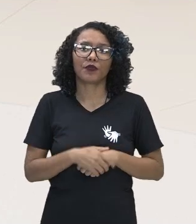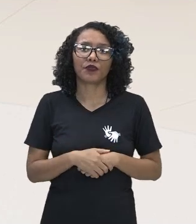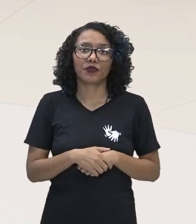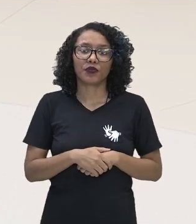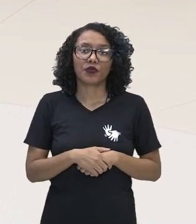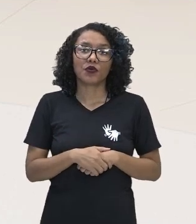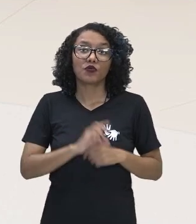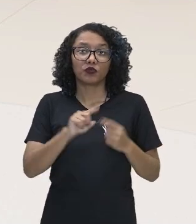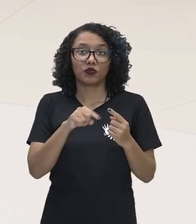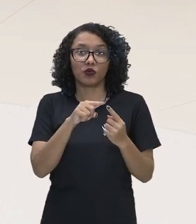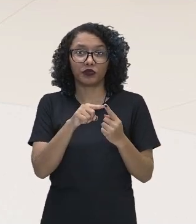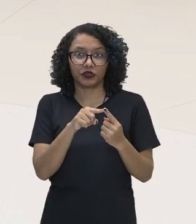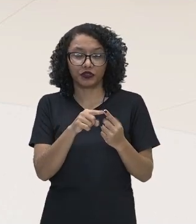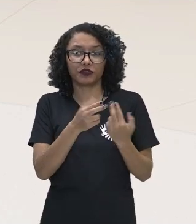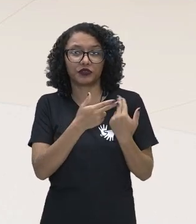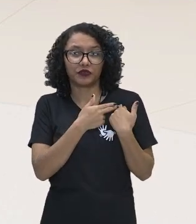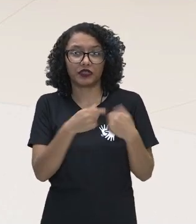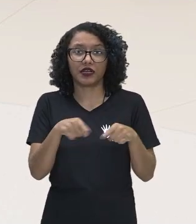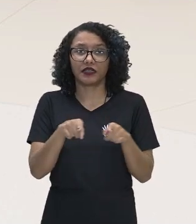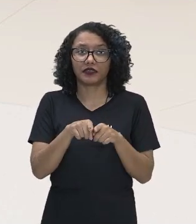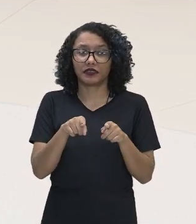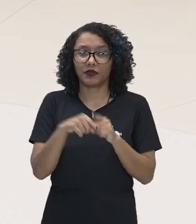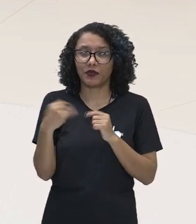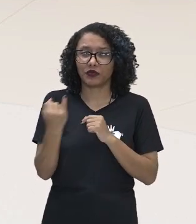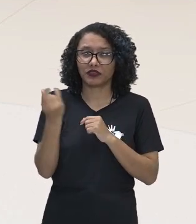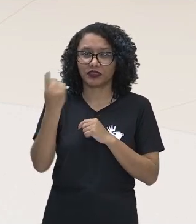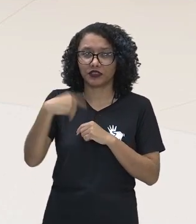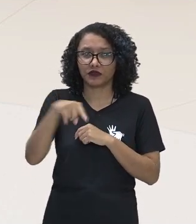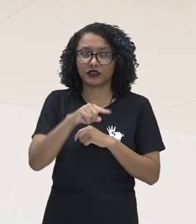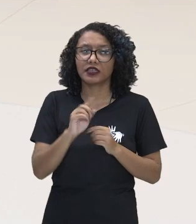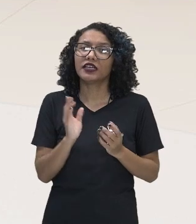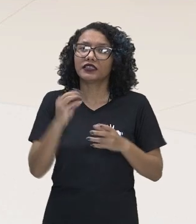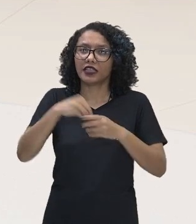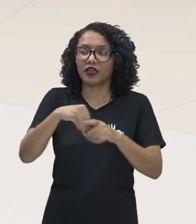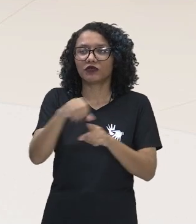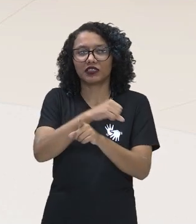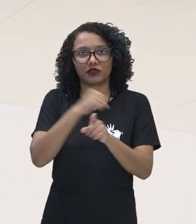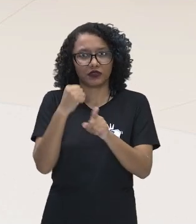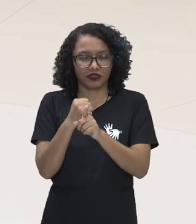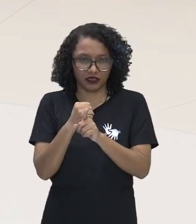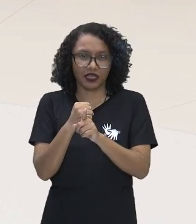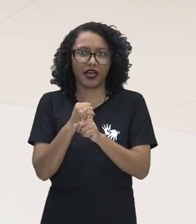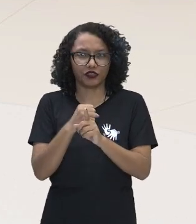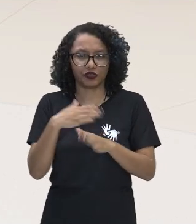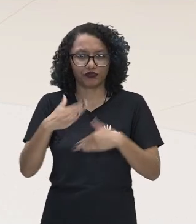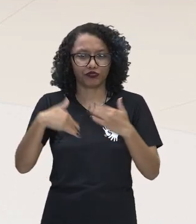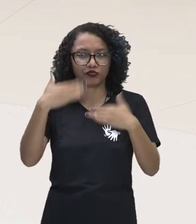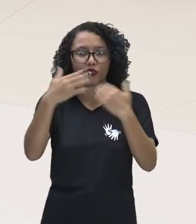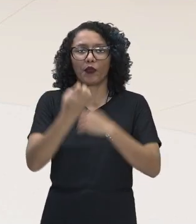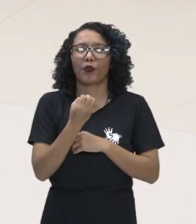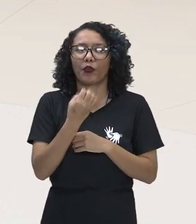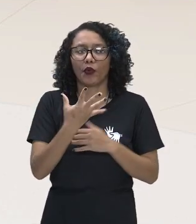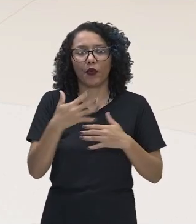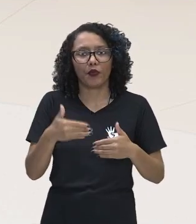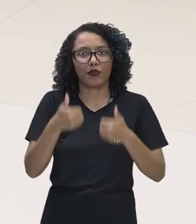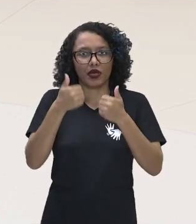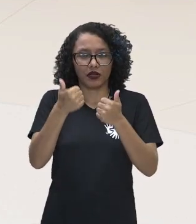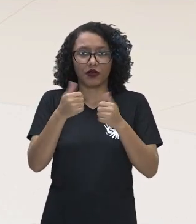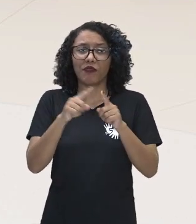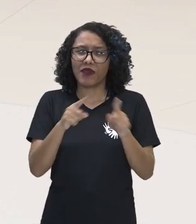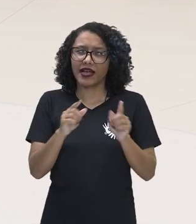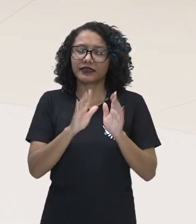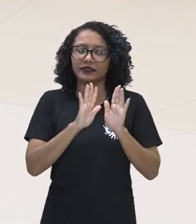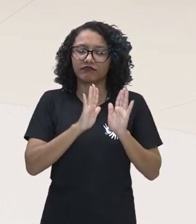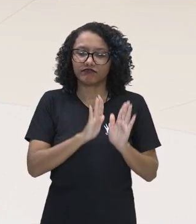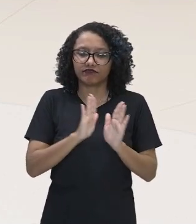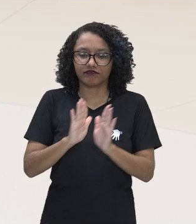de vocês na construção de uma sociedade melhor, certo? Mas a gente vai por etapas e, primeiramente, a gente vai entender o